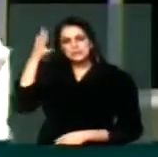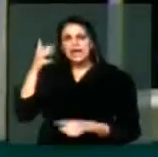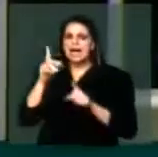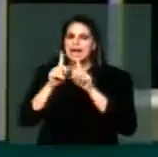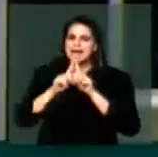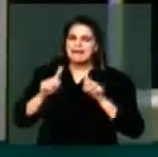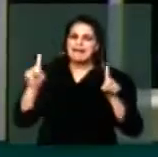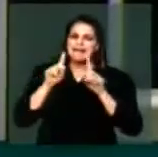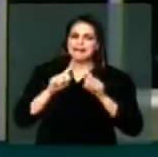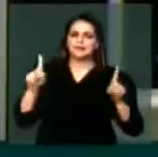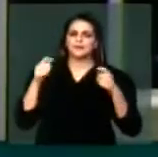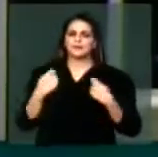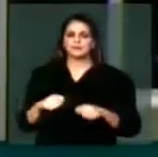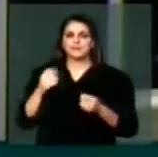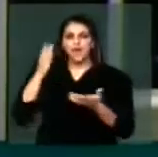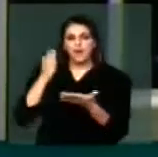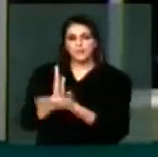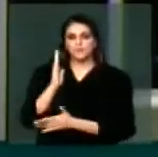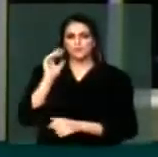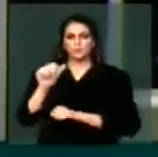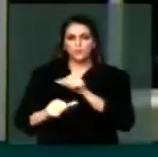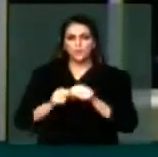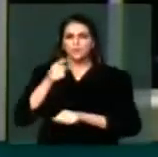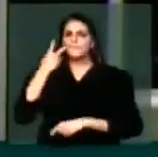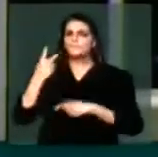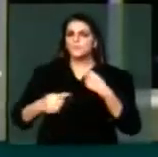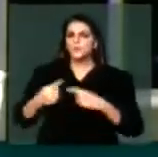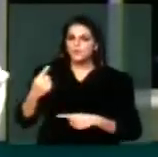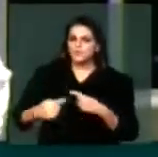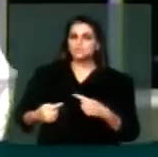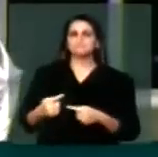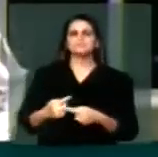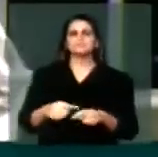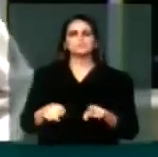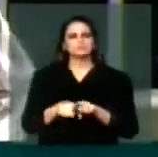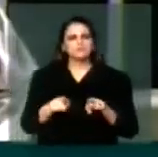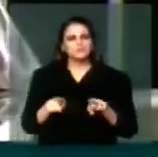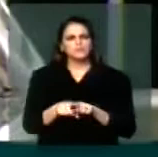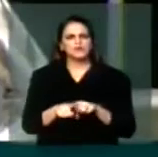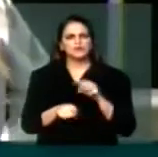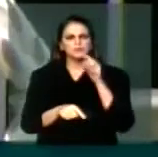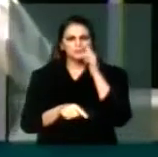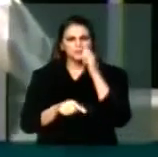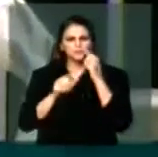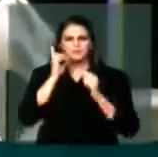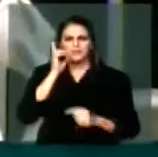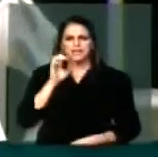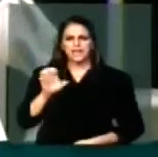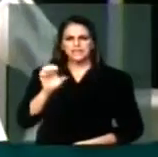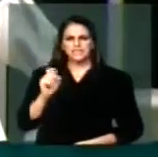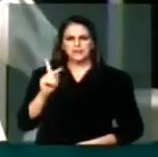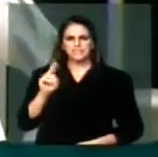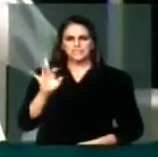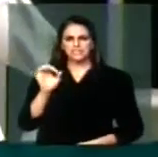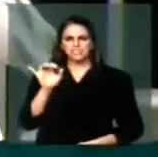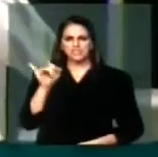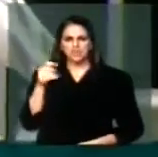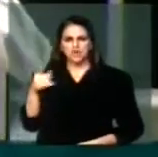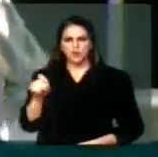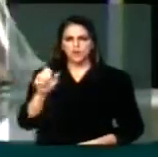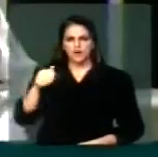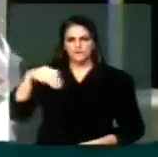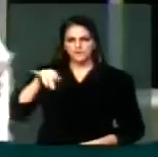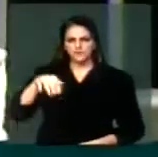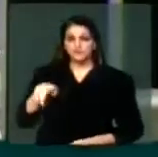reclamando a necessidade da aprovação de uma reforma política. Ouvi, inclusive, o deputado Esperidião Amin